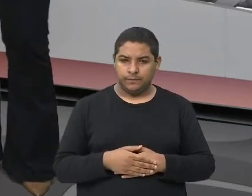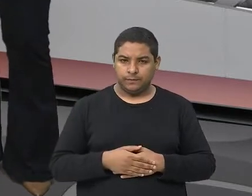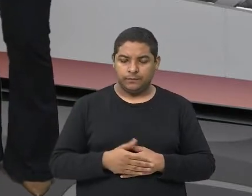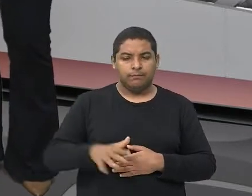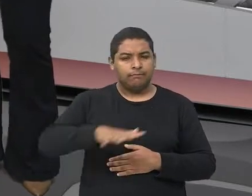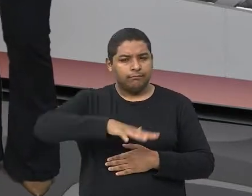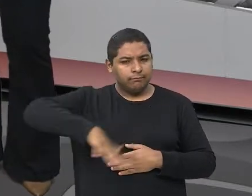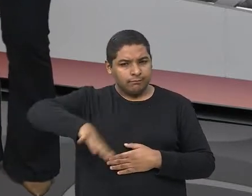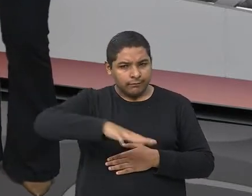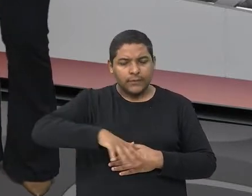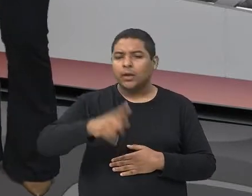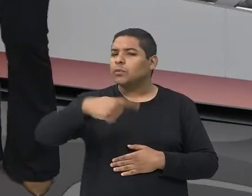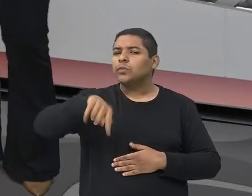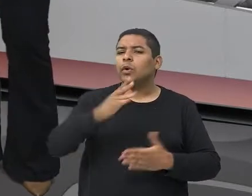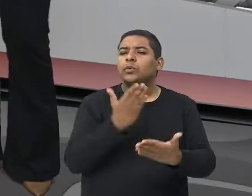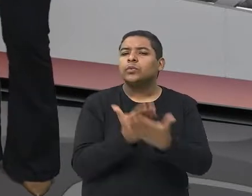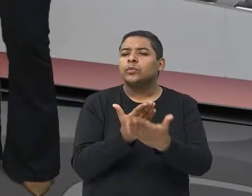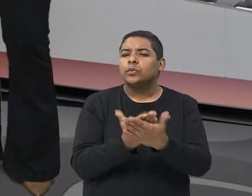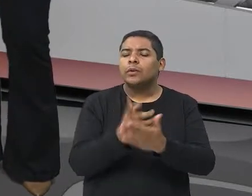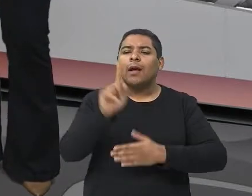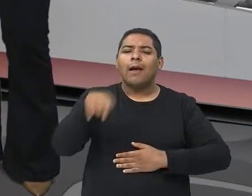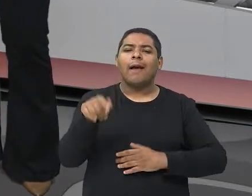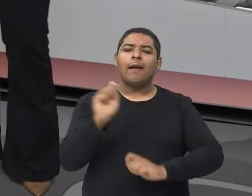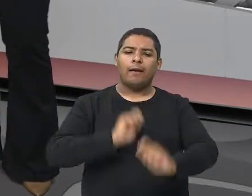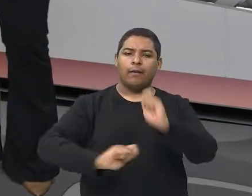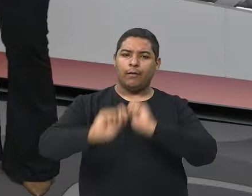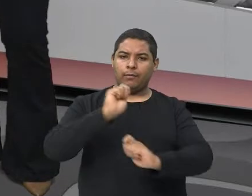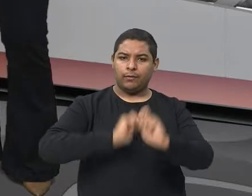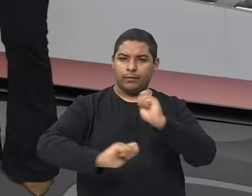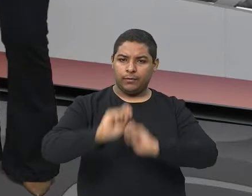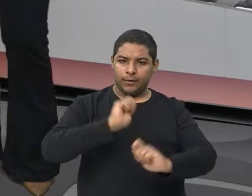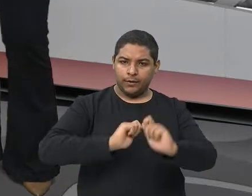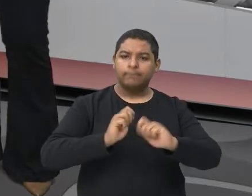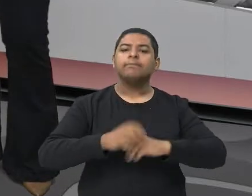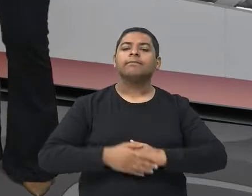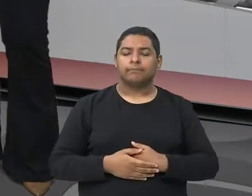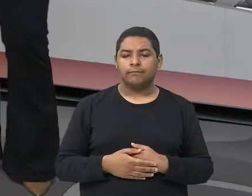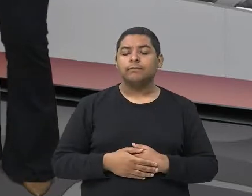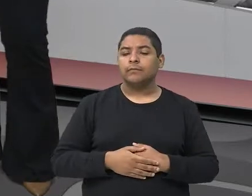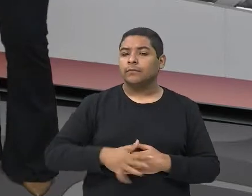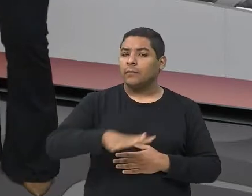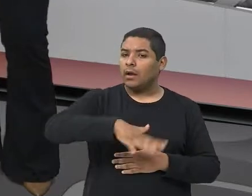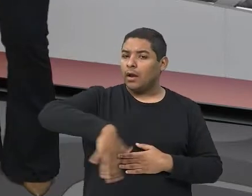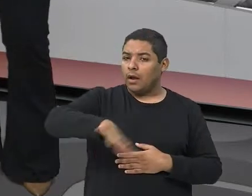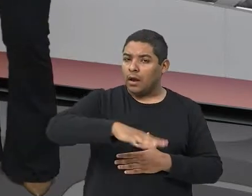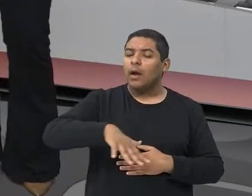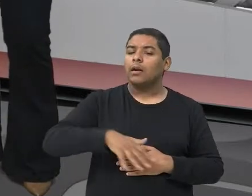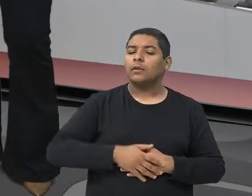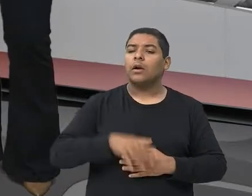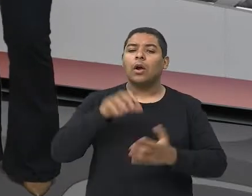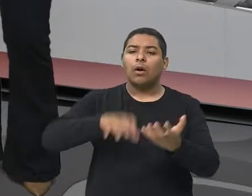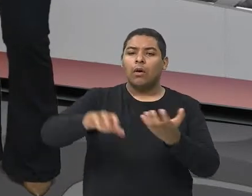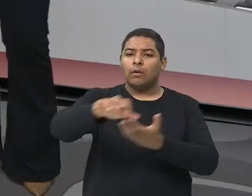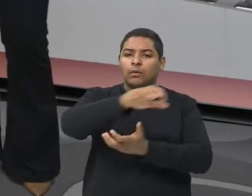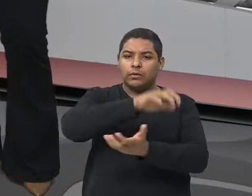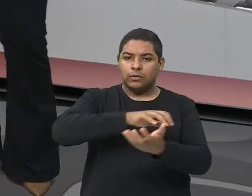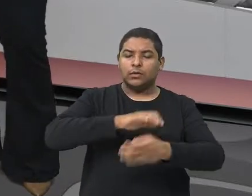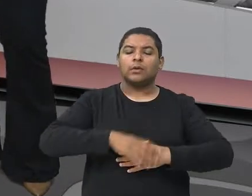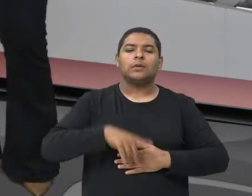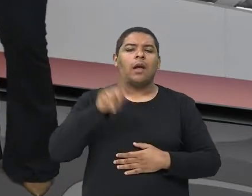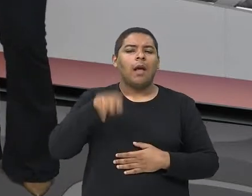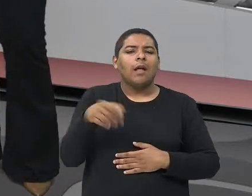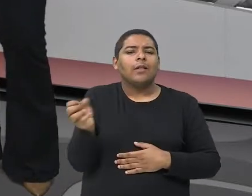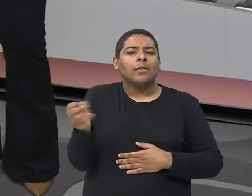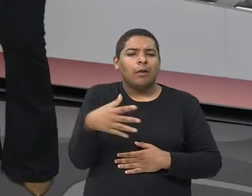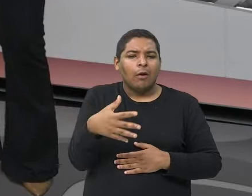vai estar muito ligada à parte econômica, desse continente aí que é bastante recente, que tem